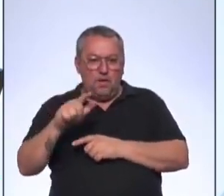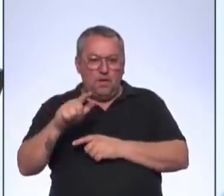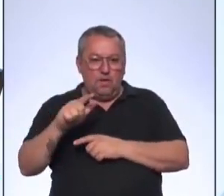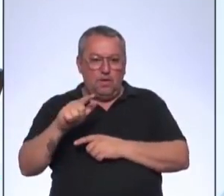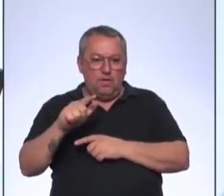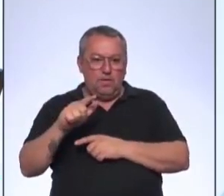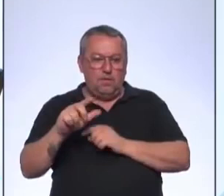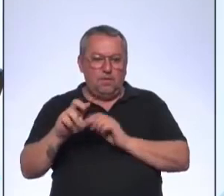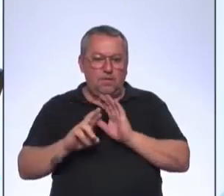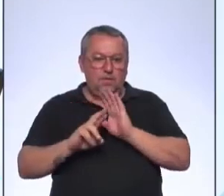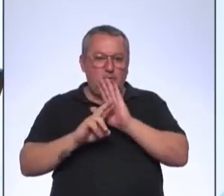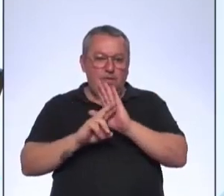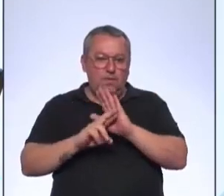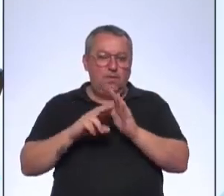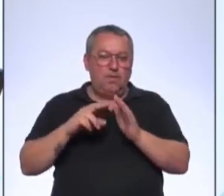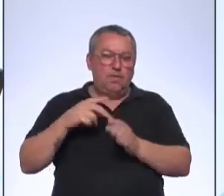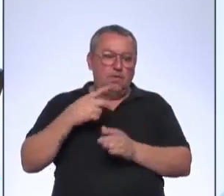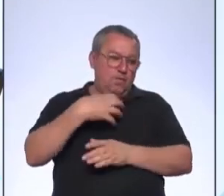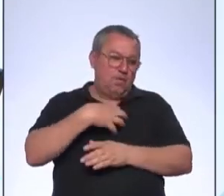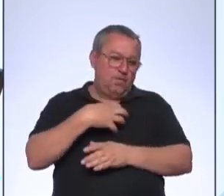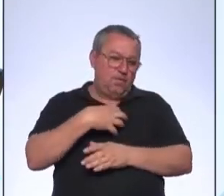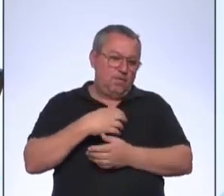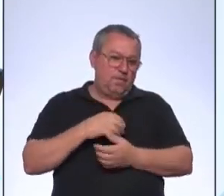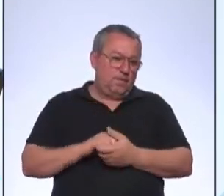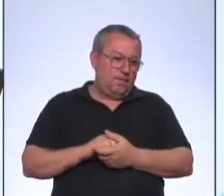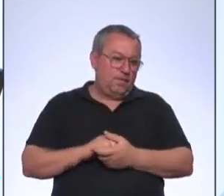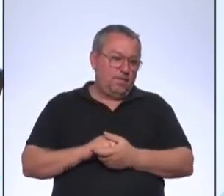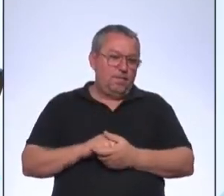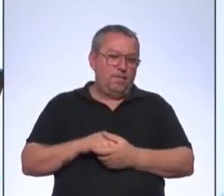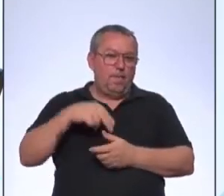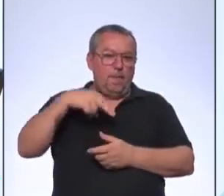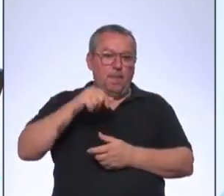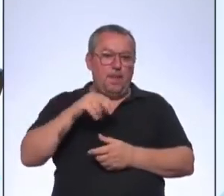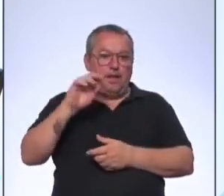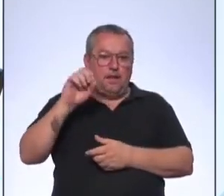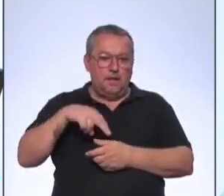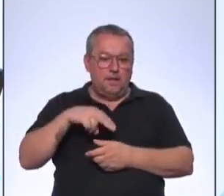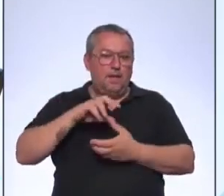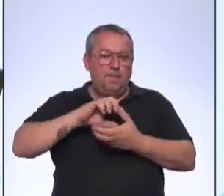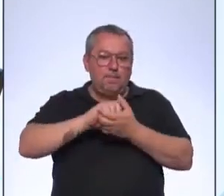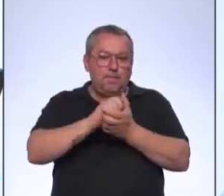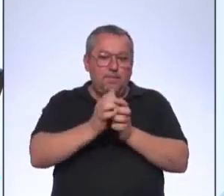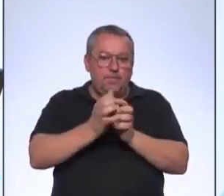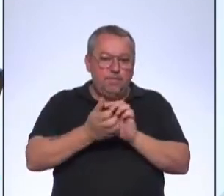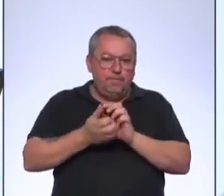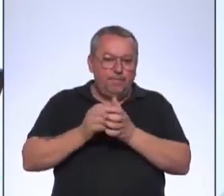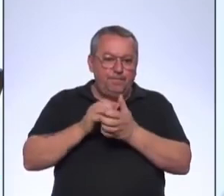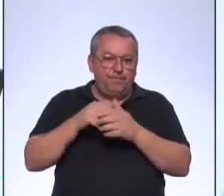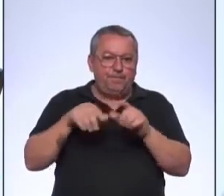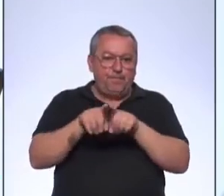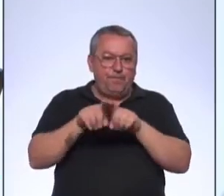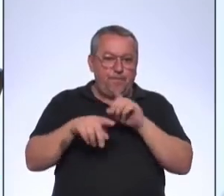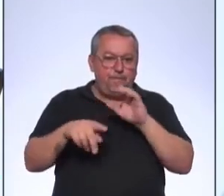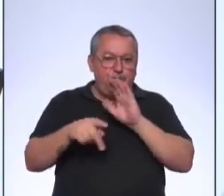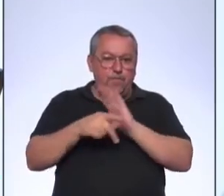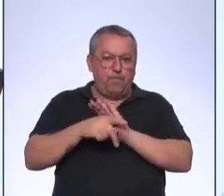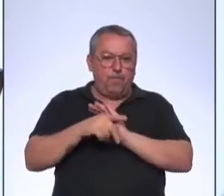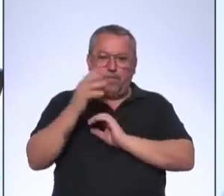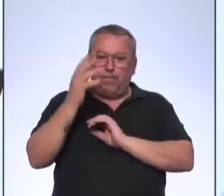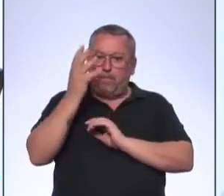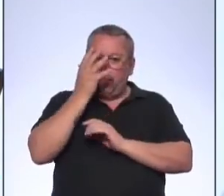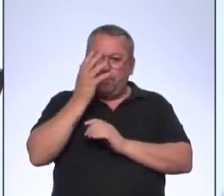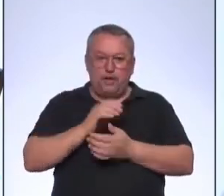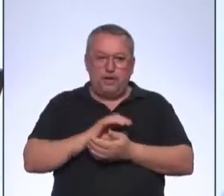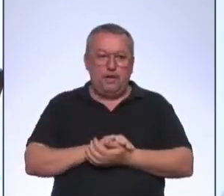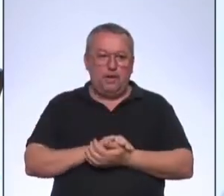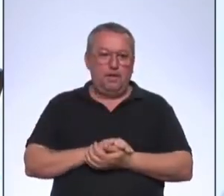eles são representados nas suas formas. O Natan disse que a 1 é argila e a 2, o formato da própria máscara.